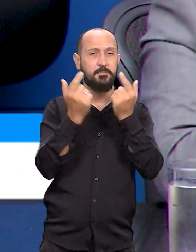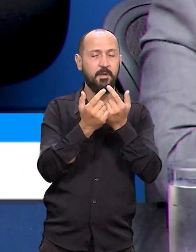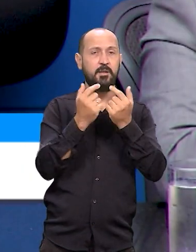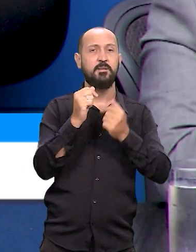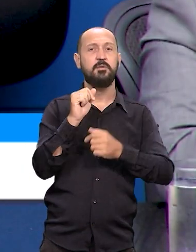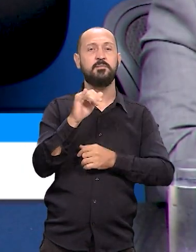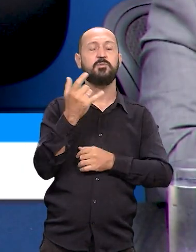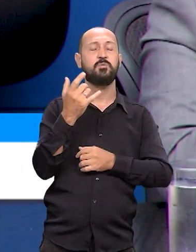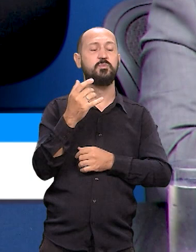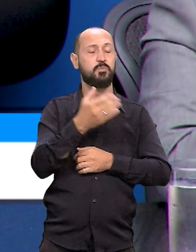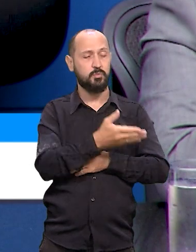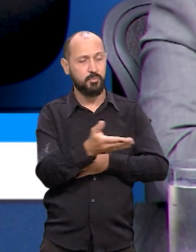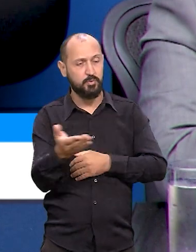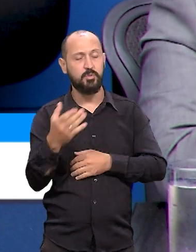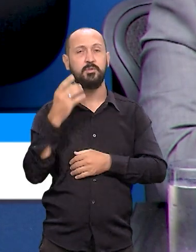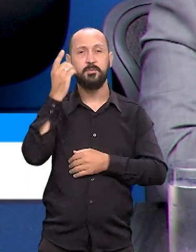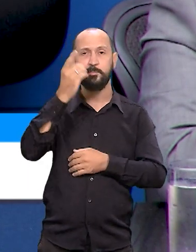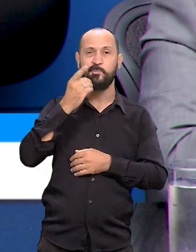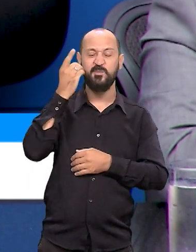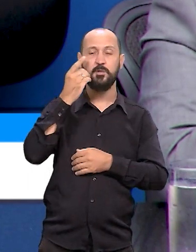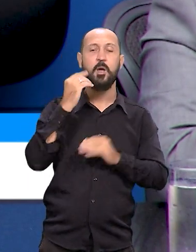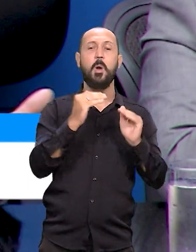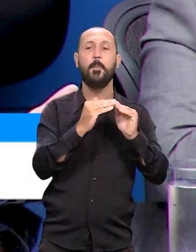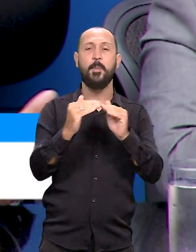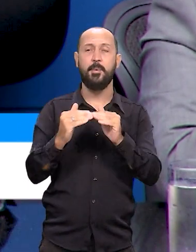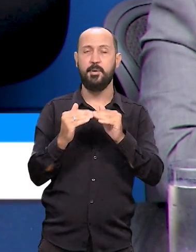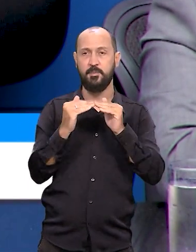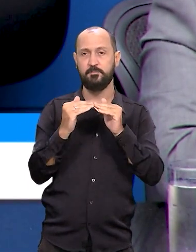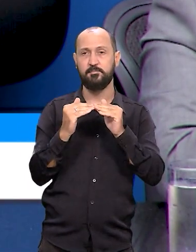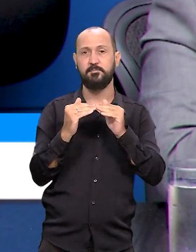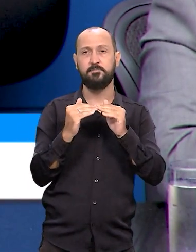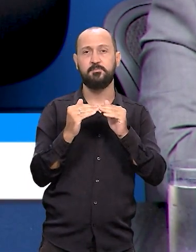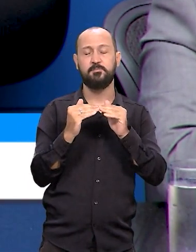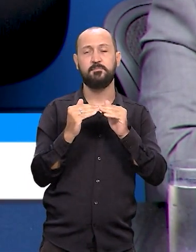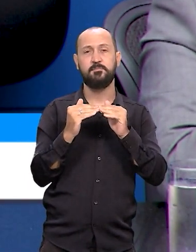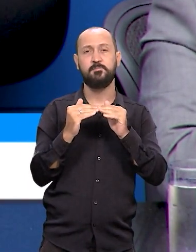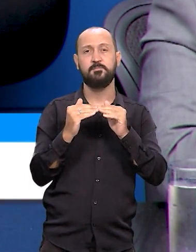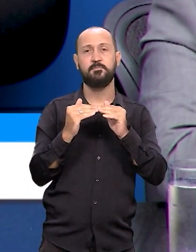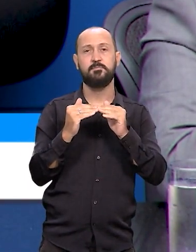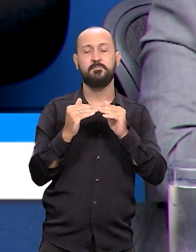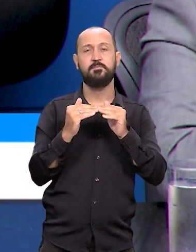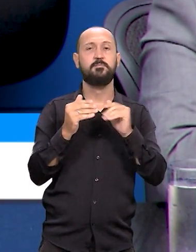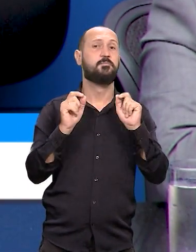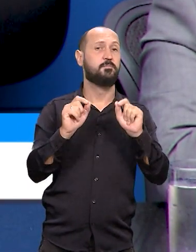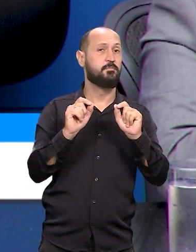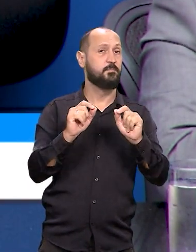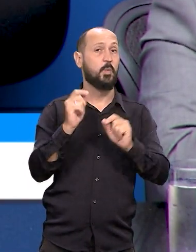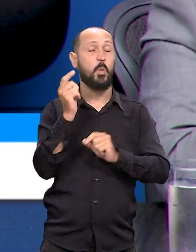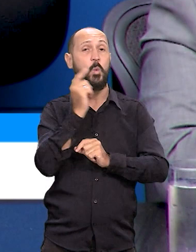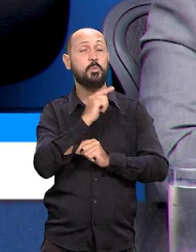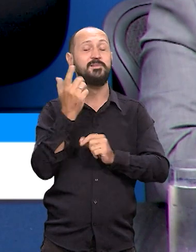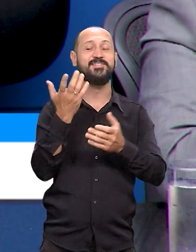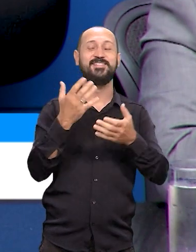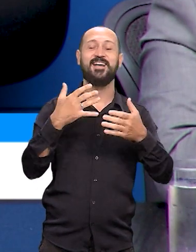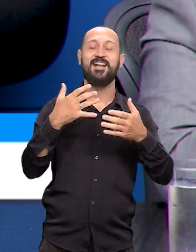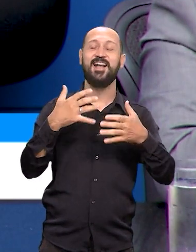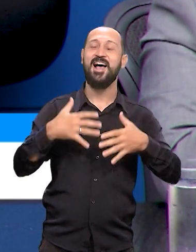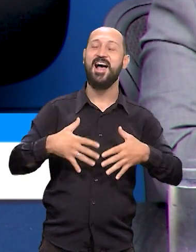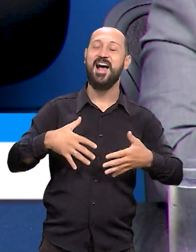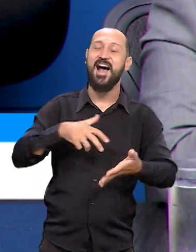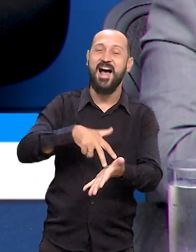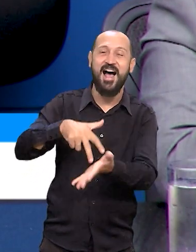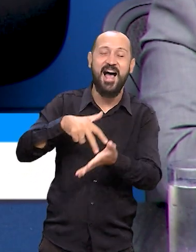nome da nossa casa, se fosse possível, deputados, senhores deputados, acho que é unanimidade isso, né? Para que a gente